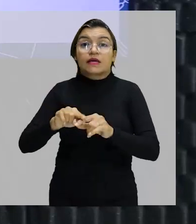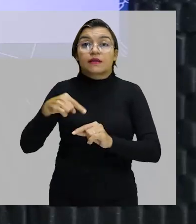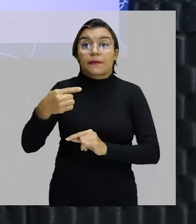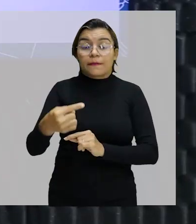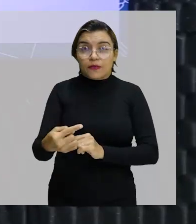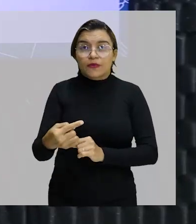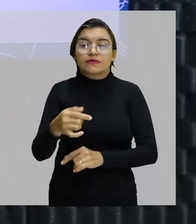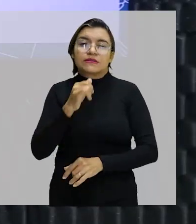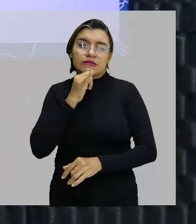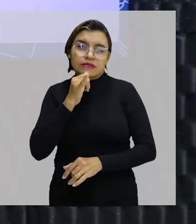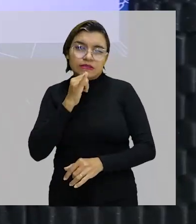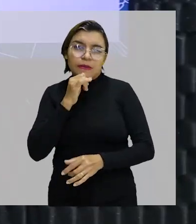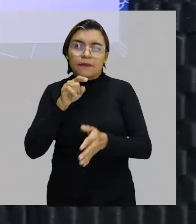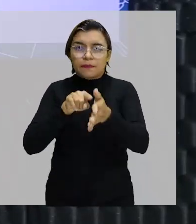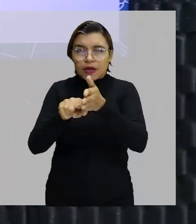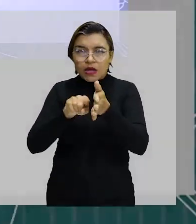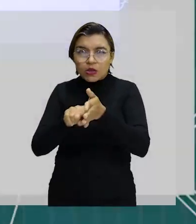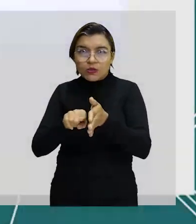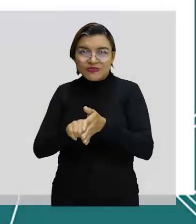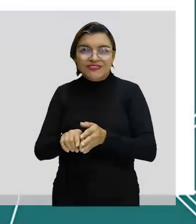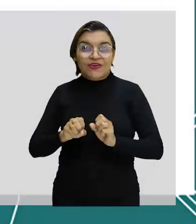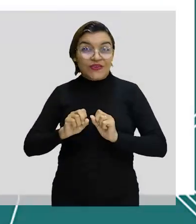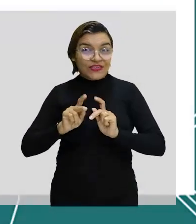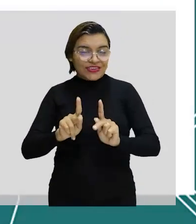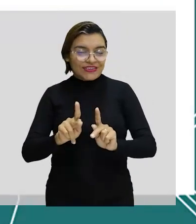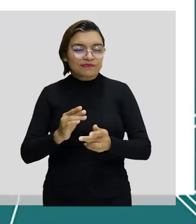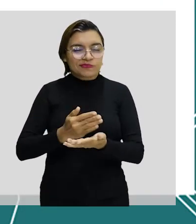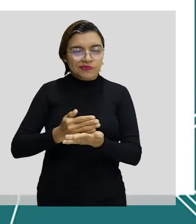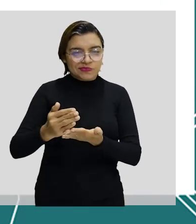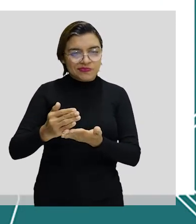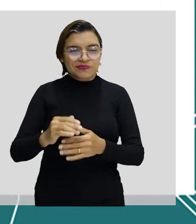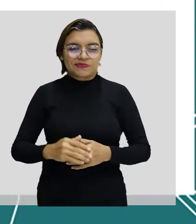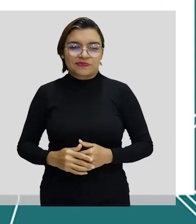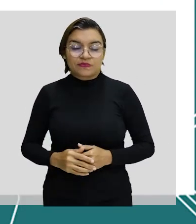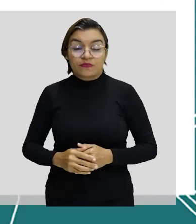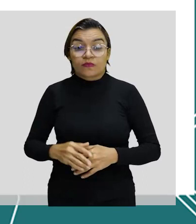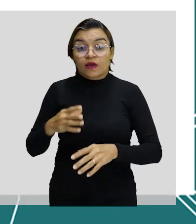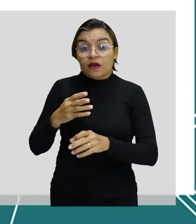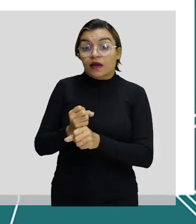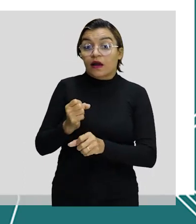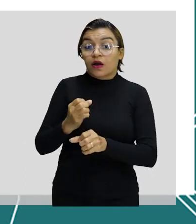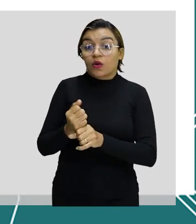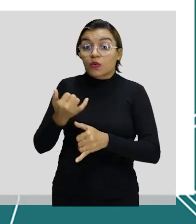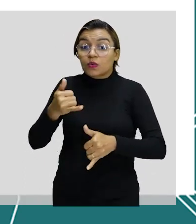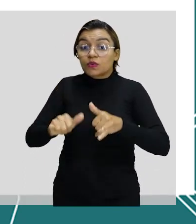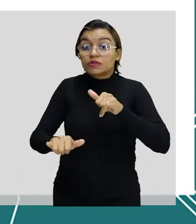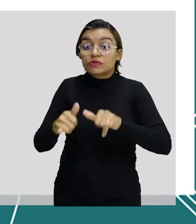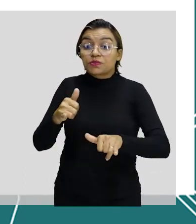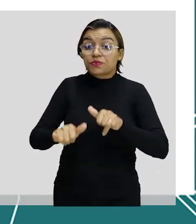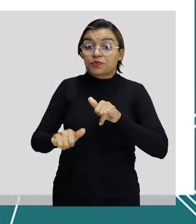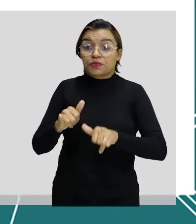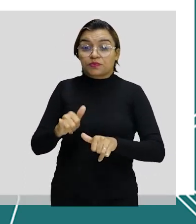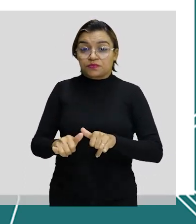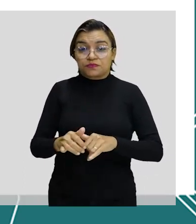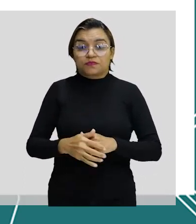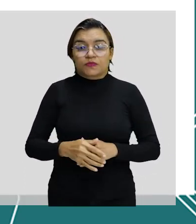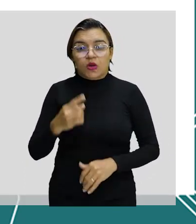as questões. Beleza? Então vamos iniciar. O cálculo estequiométrico